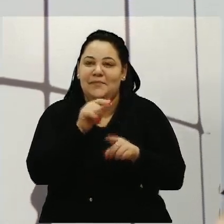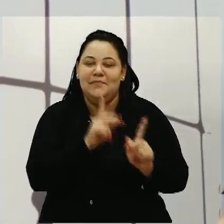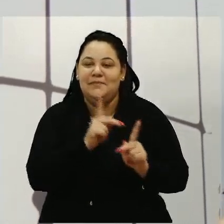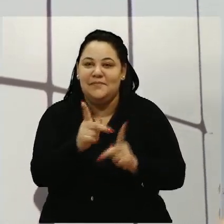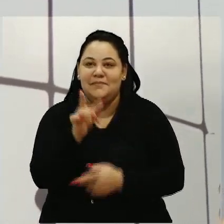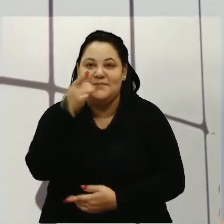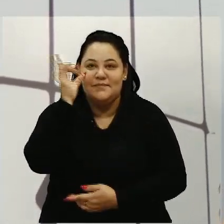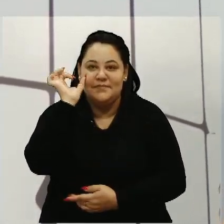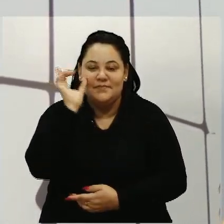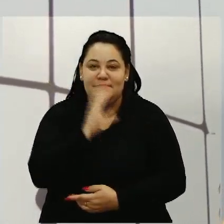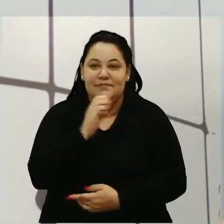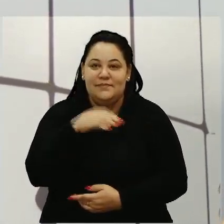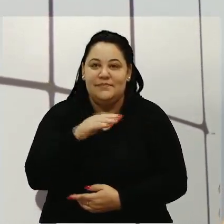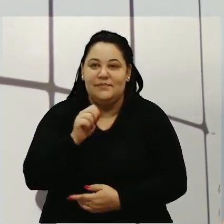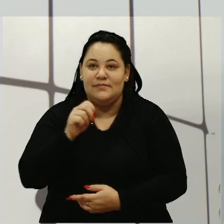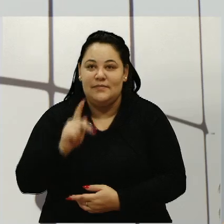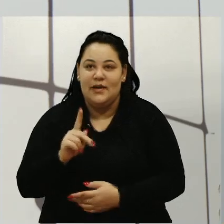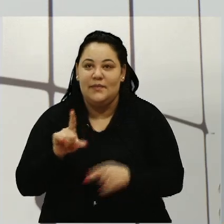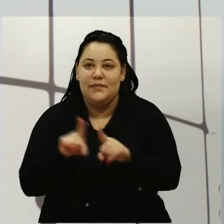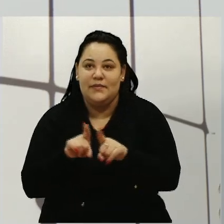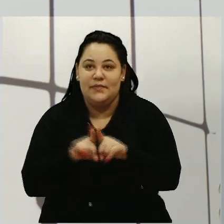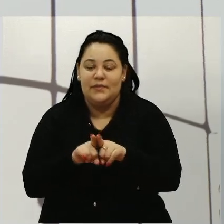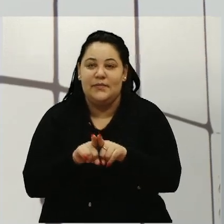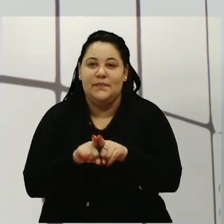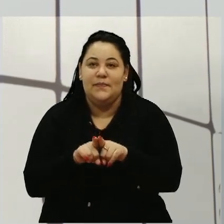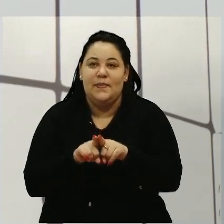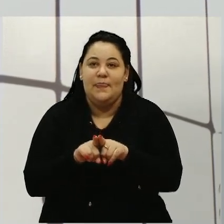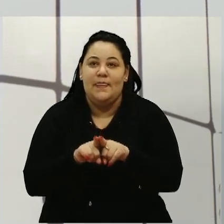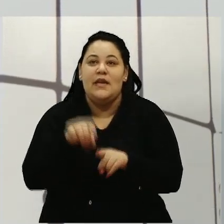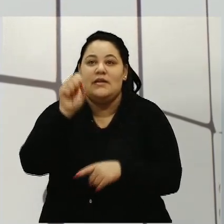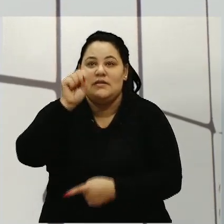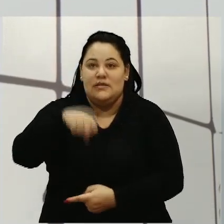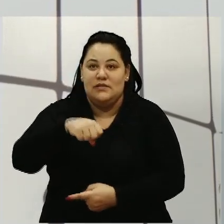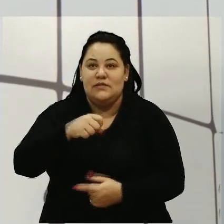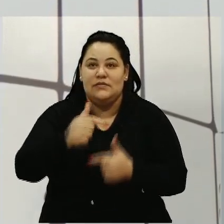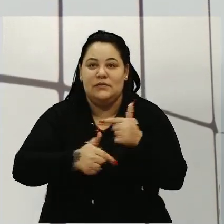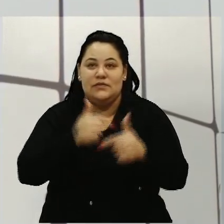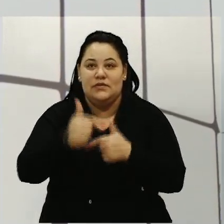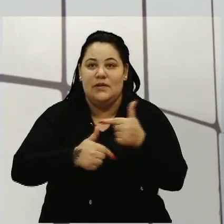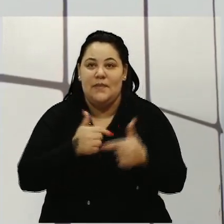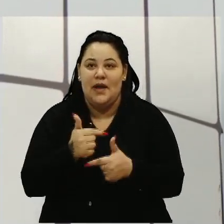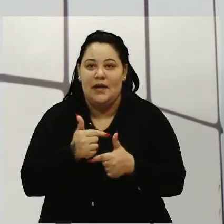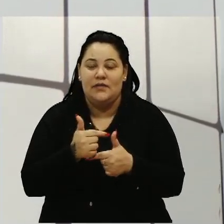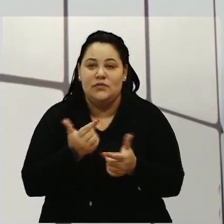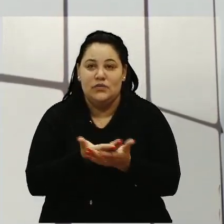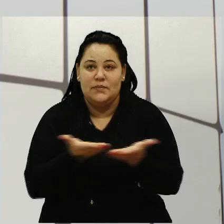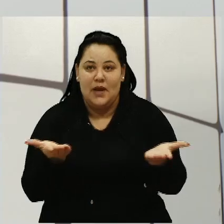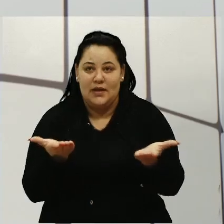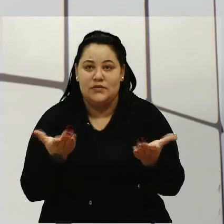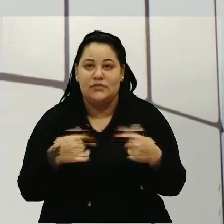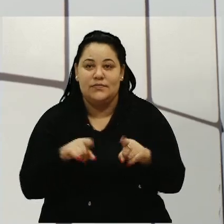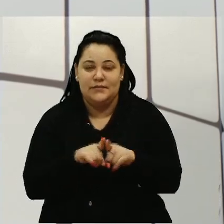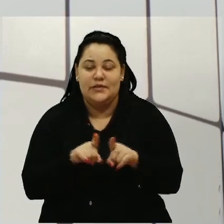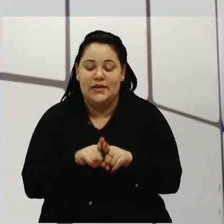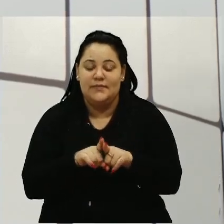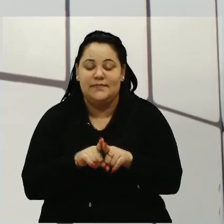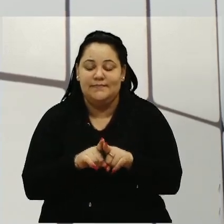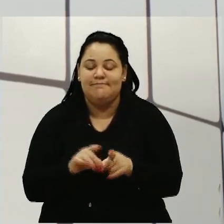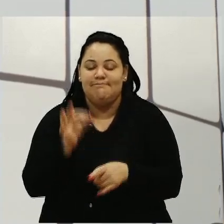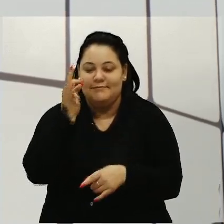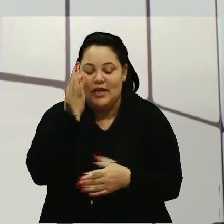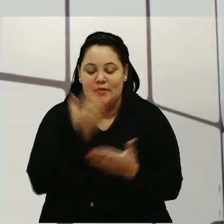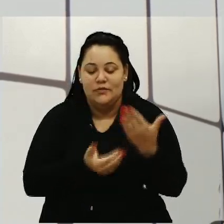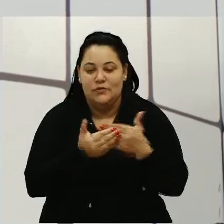ontem ao CEMAP e a nossa fala na tribuna de hoje. E sim, o serviço do Cined, o espaço, ele estava todo